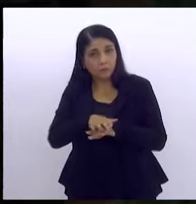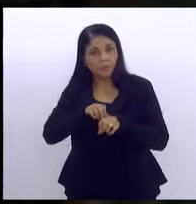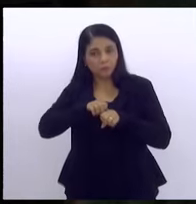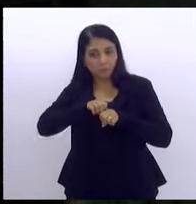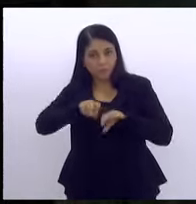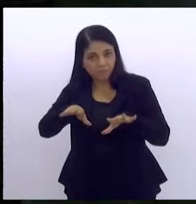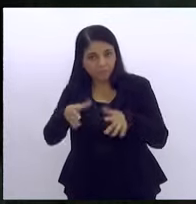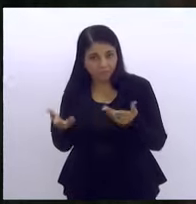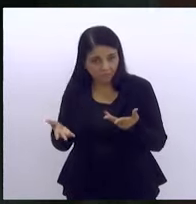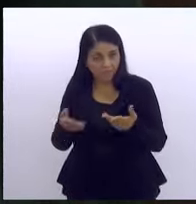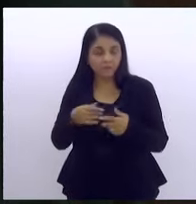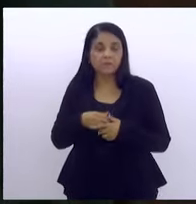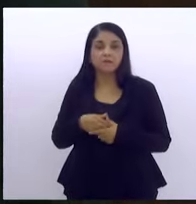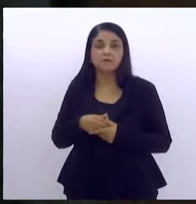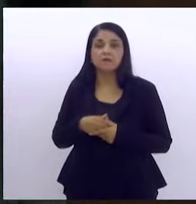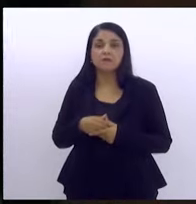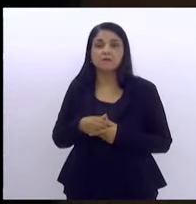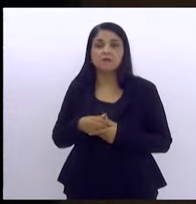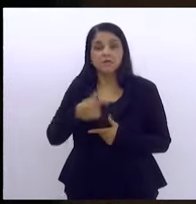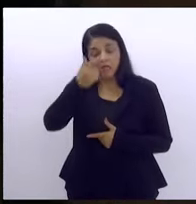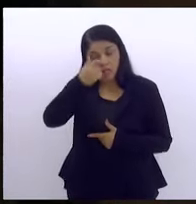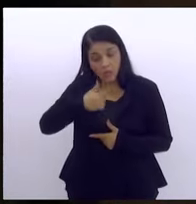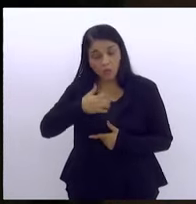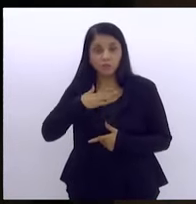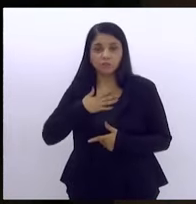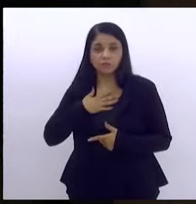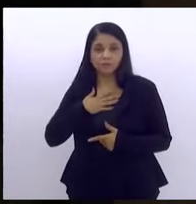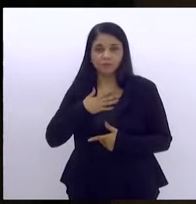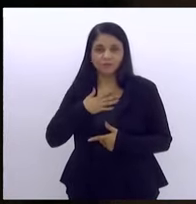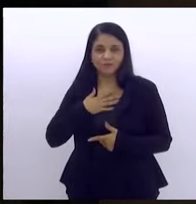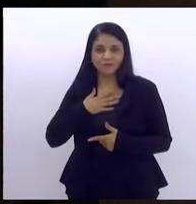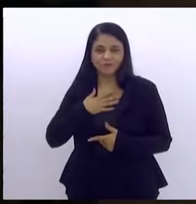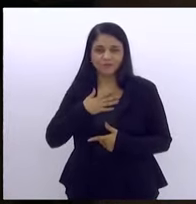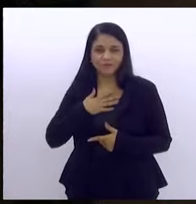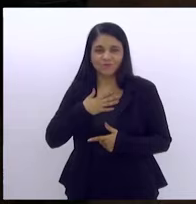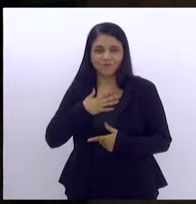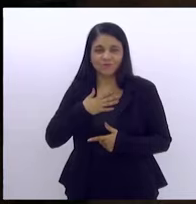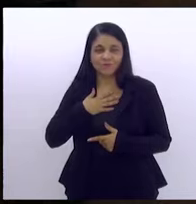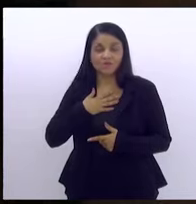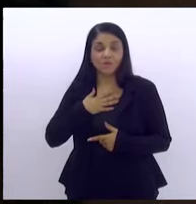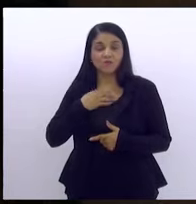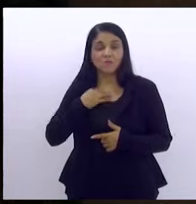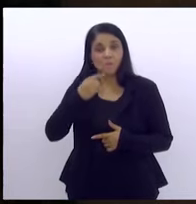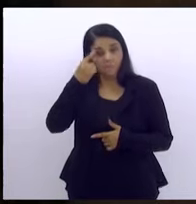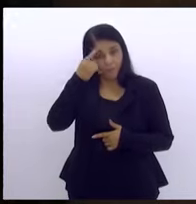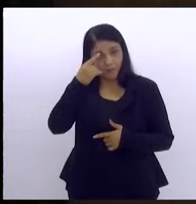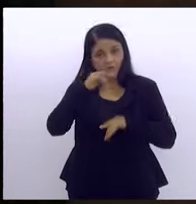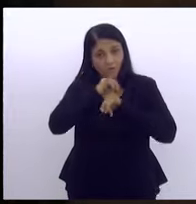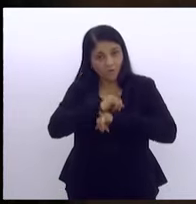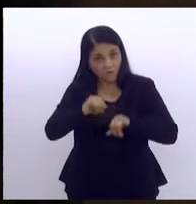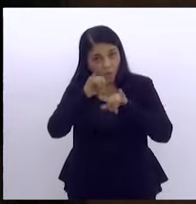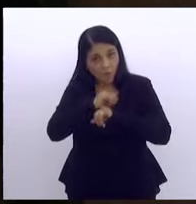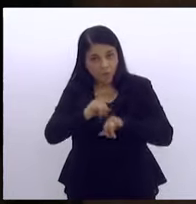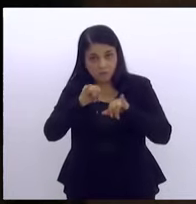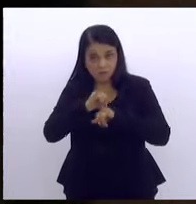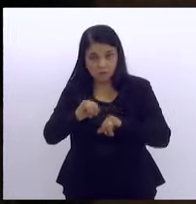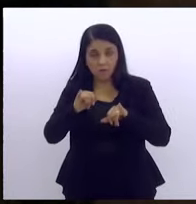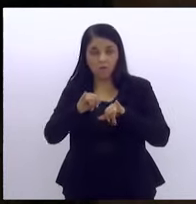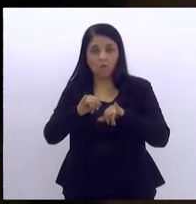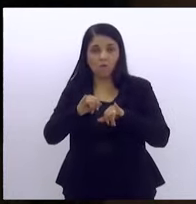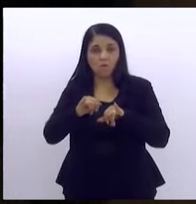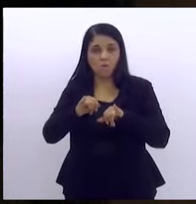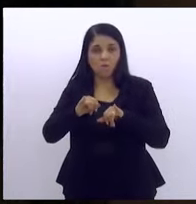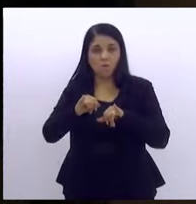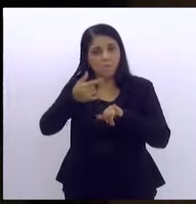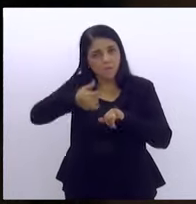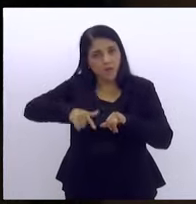doenças sexualmente transmissíveis. Então, eu sou aqueles que acho que quanto mais informação,